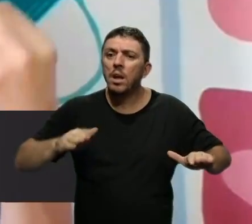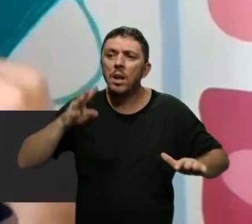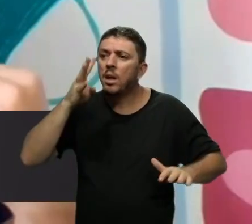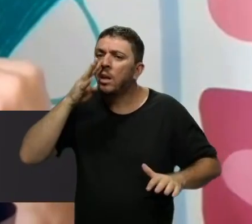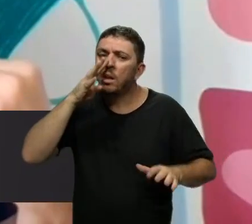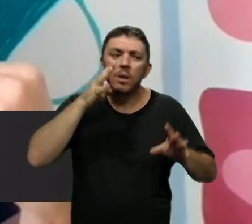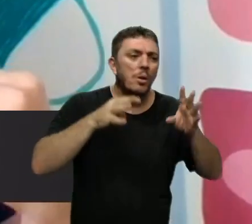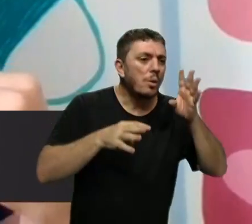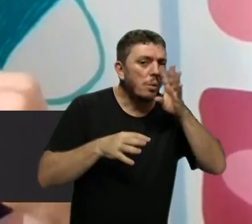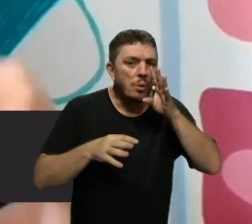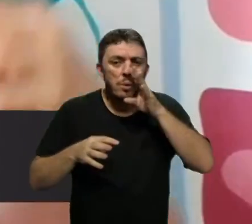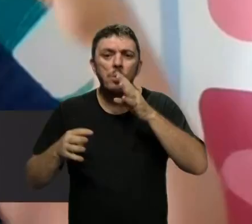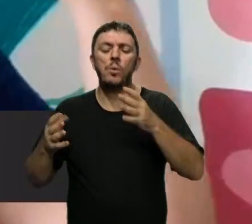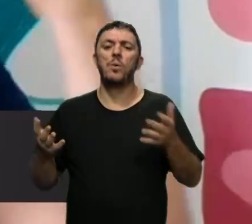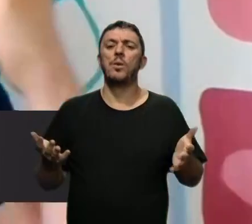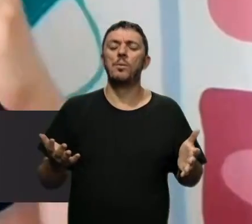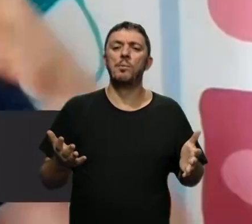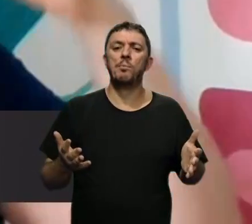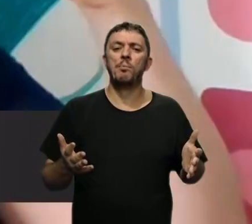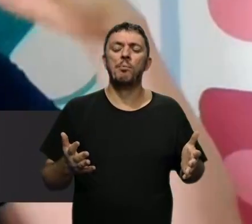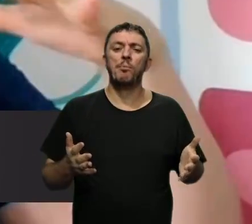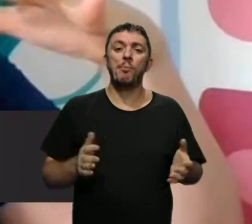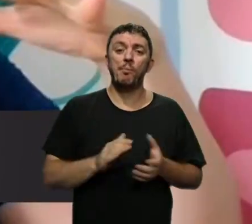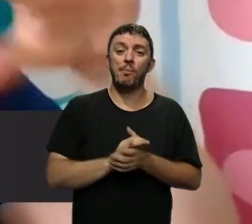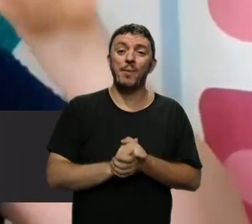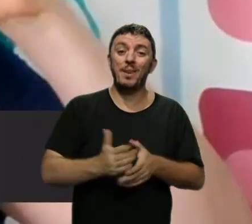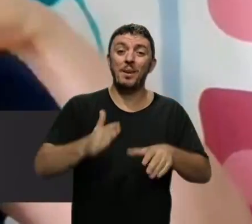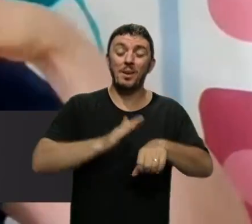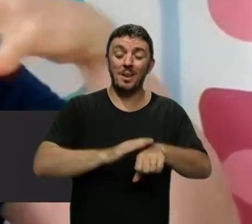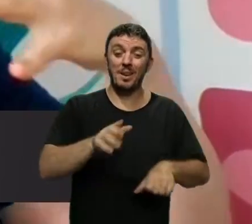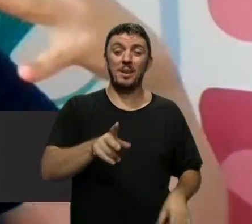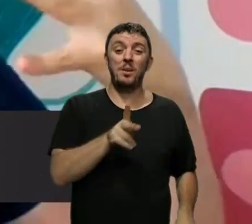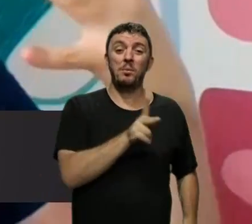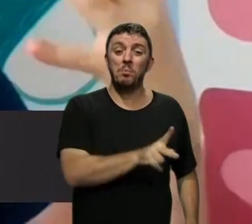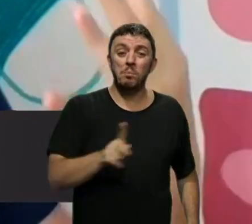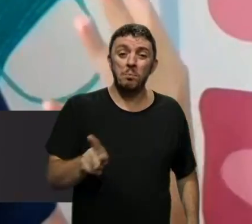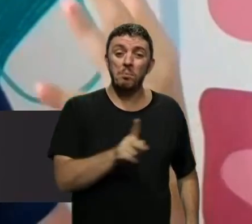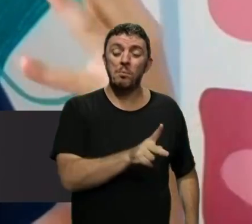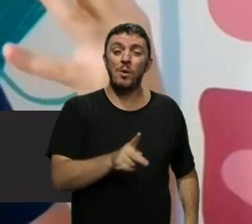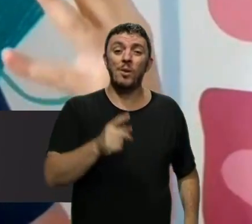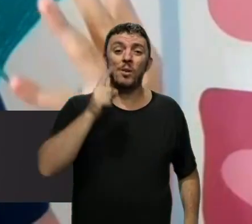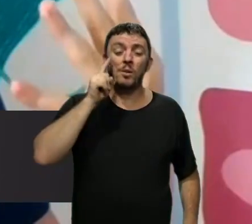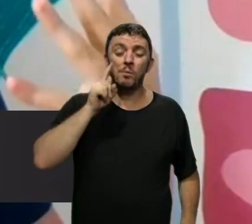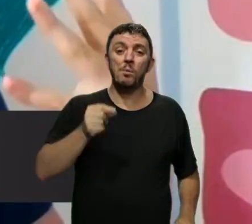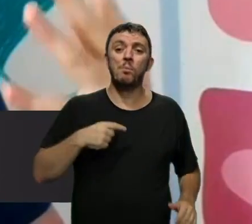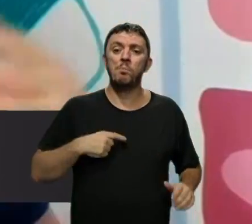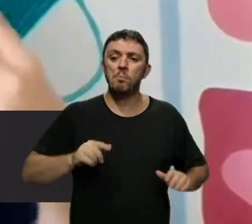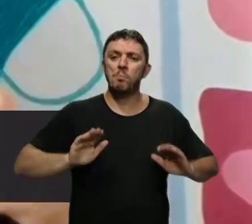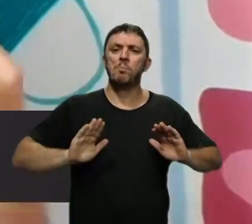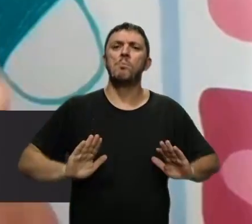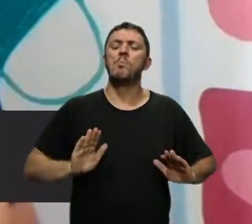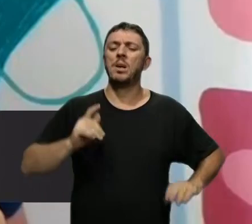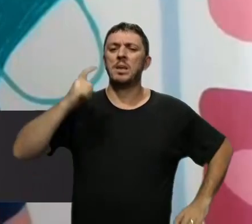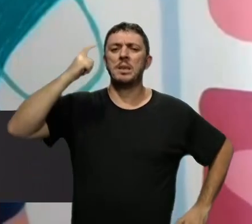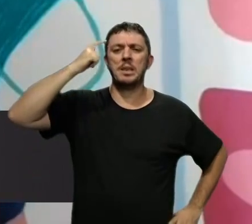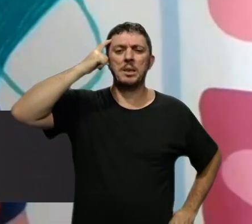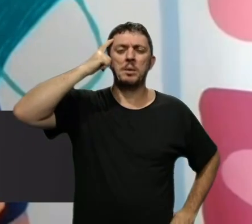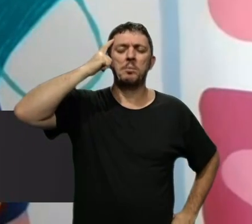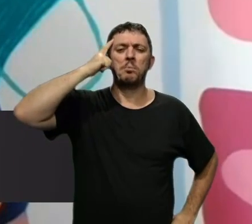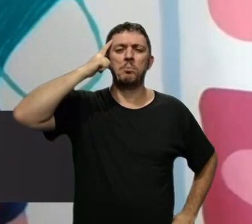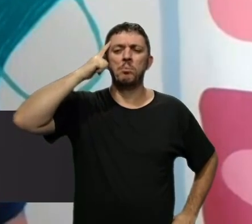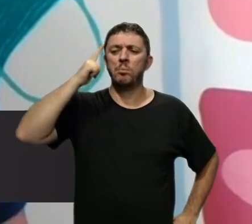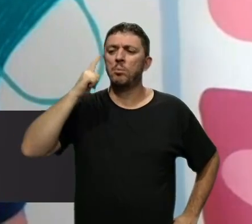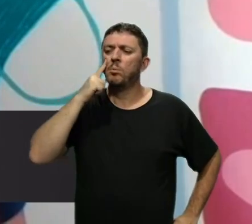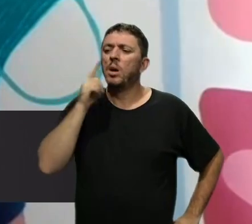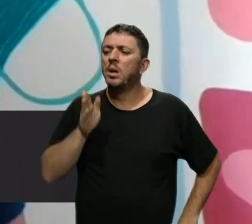desses professores, nesse momento de parar e poder explorar esse lugar, eles também estão